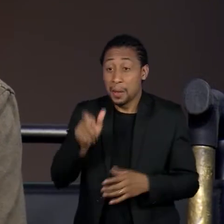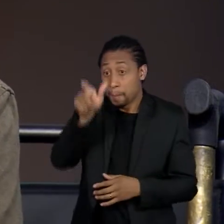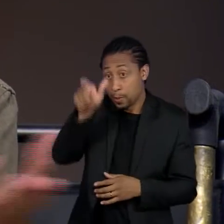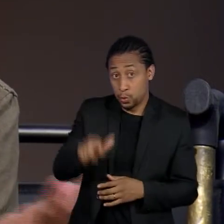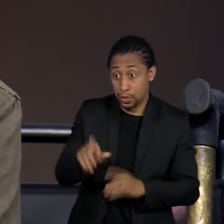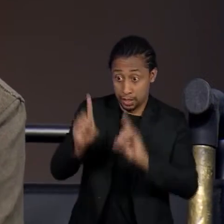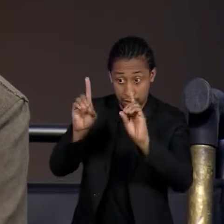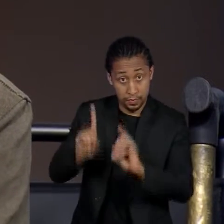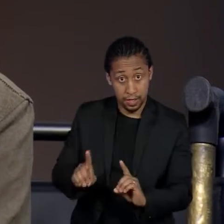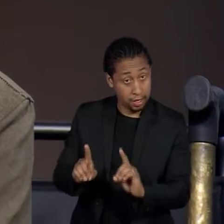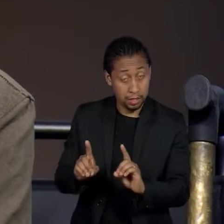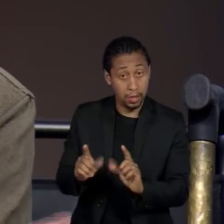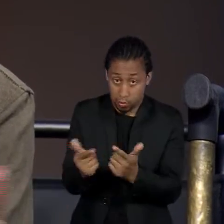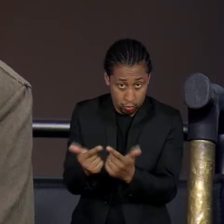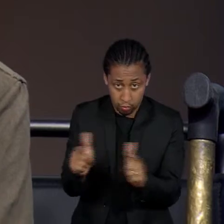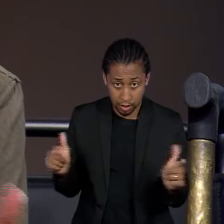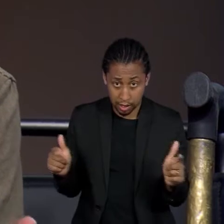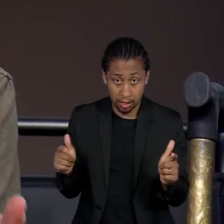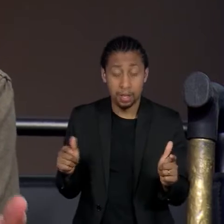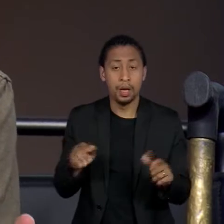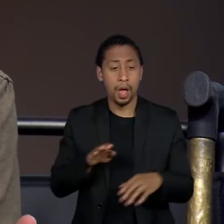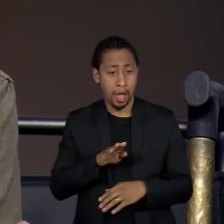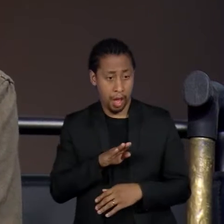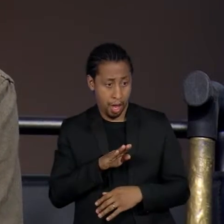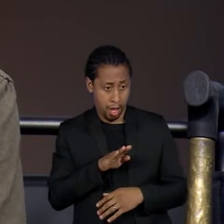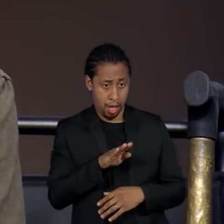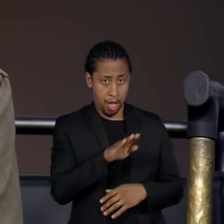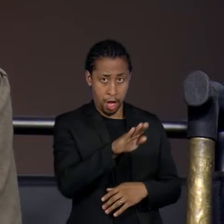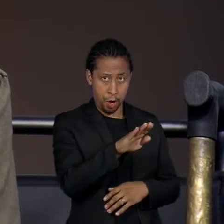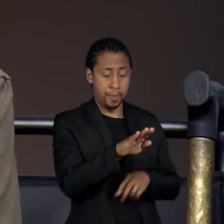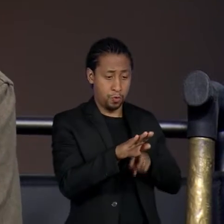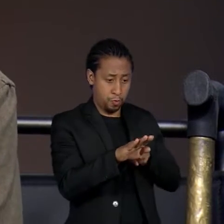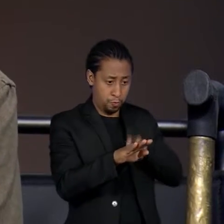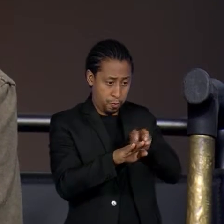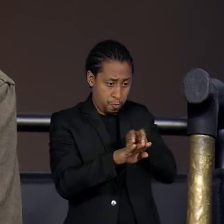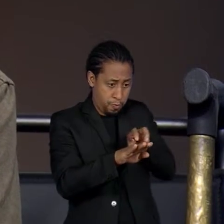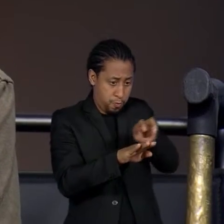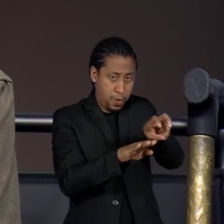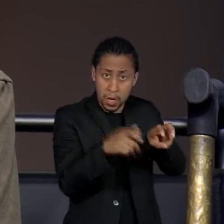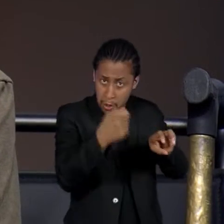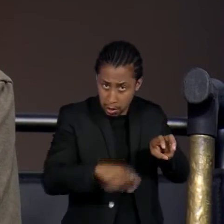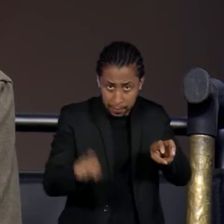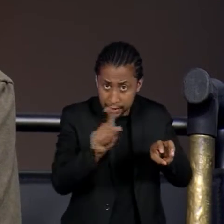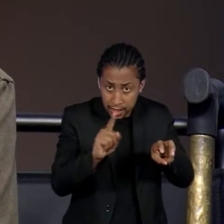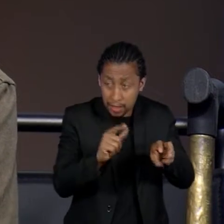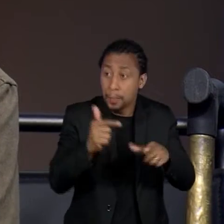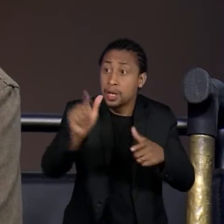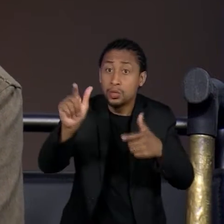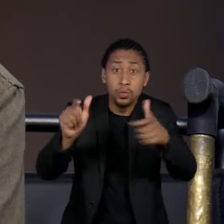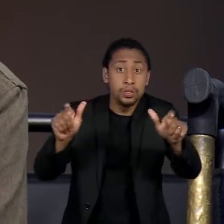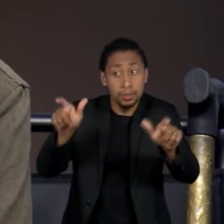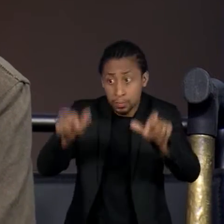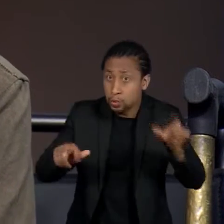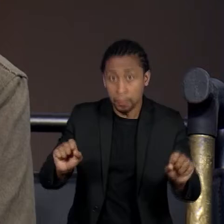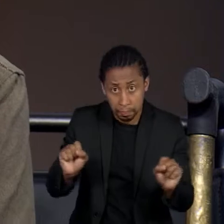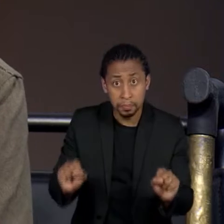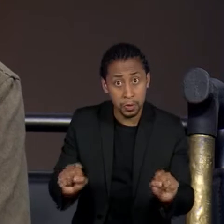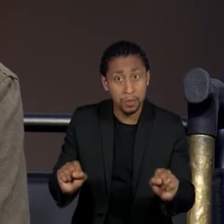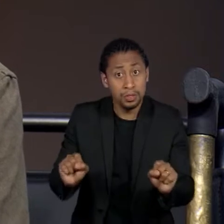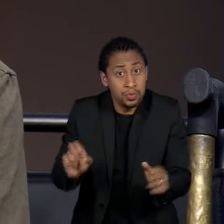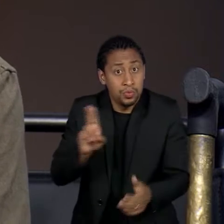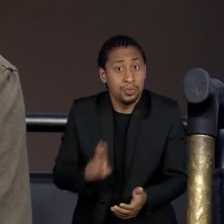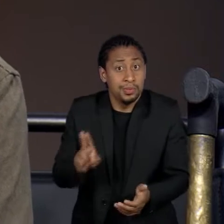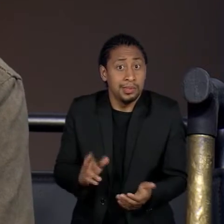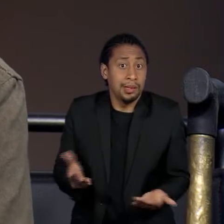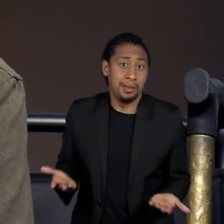não preciso de uma rampa, por exemplo, outras pessoas de diferentes atravessamentos podem precisar. E ao